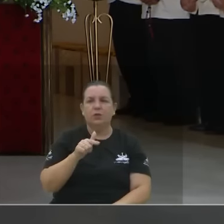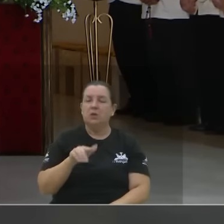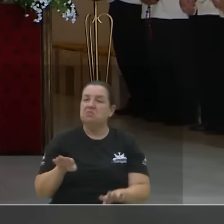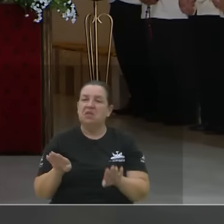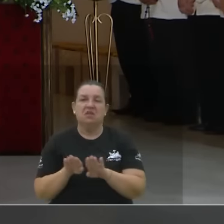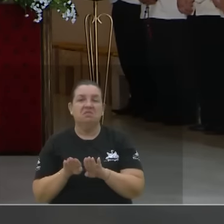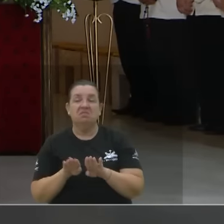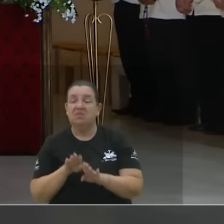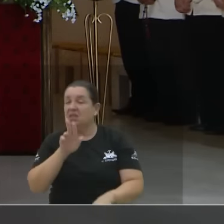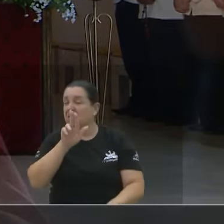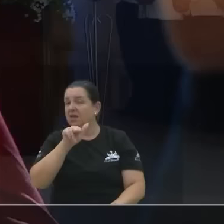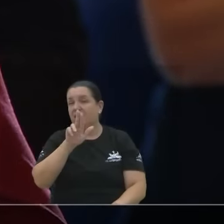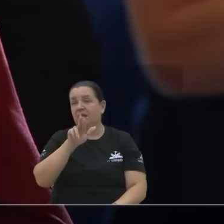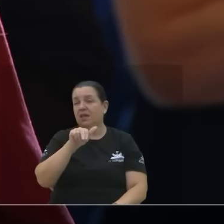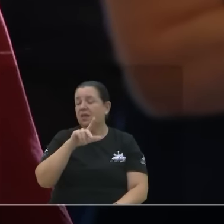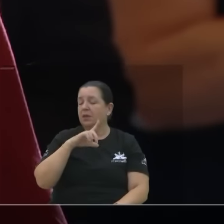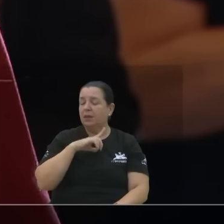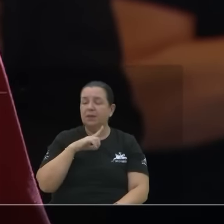ofício nem